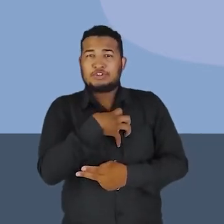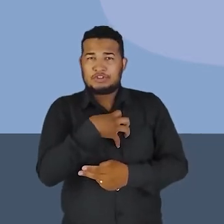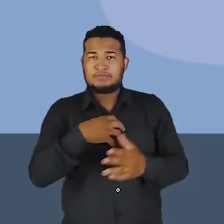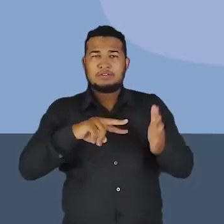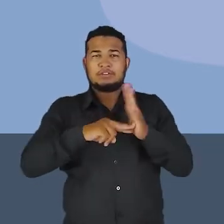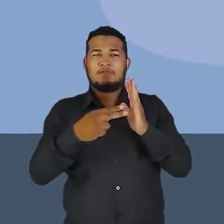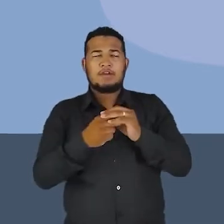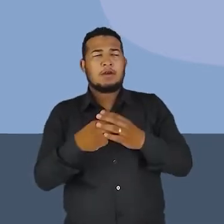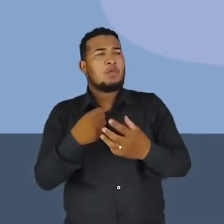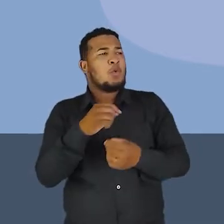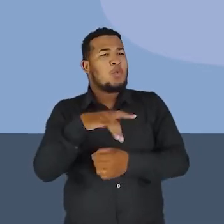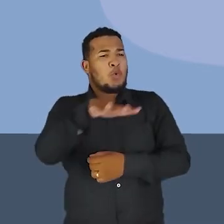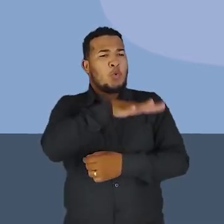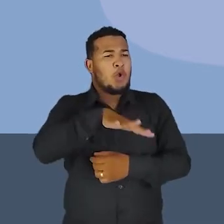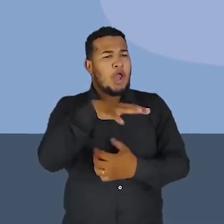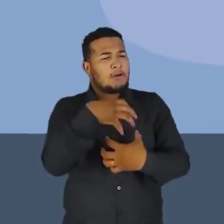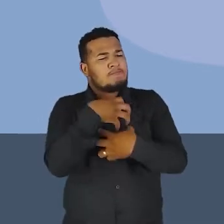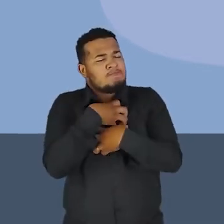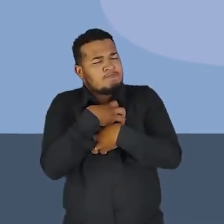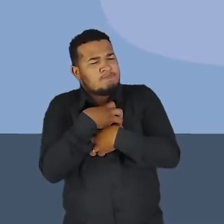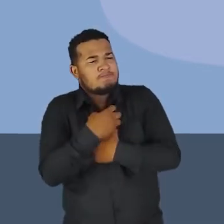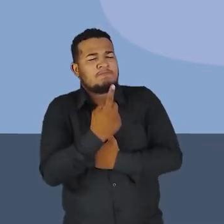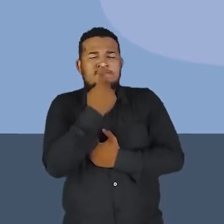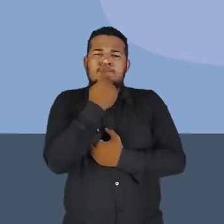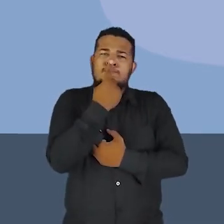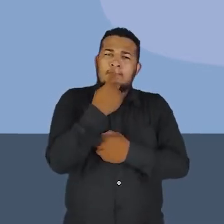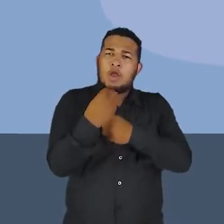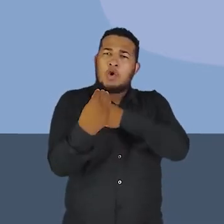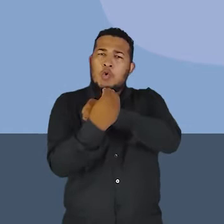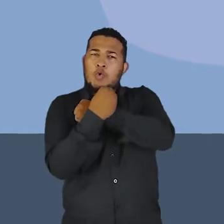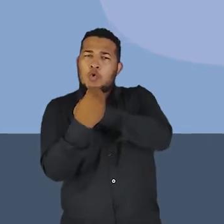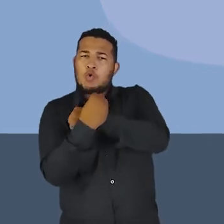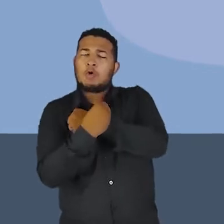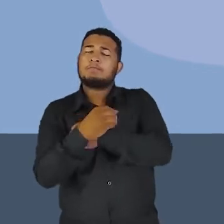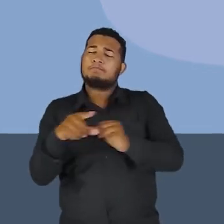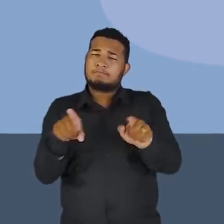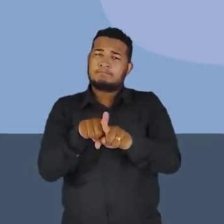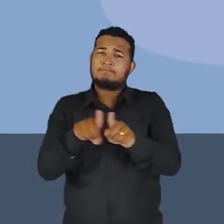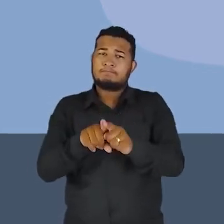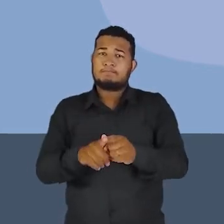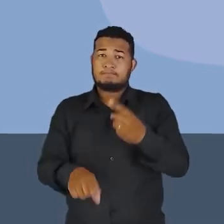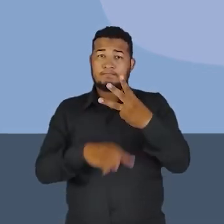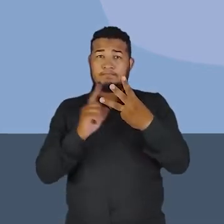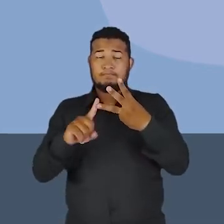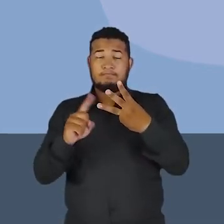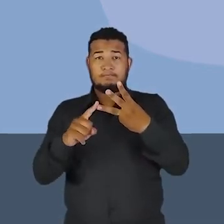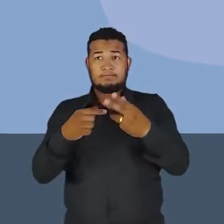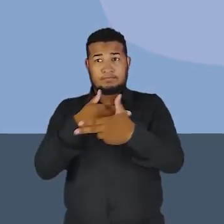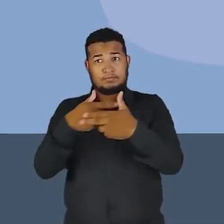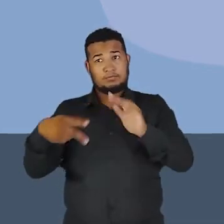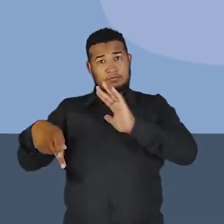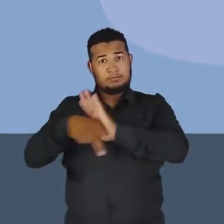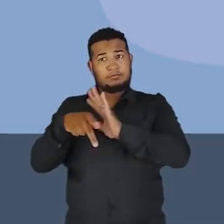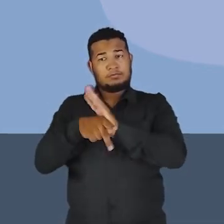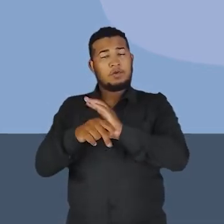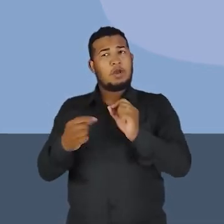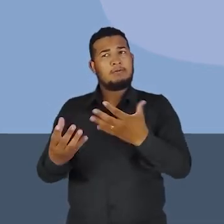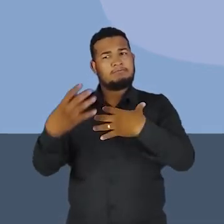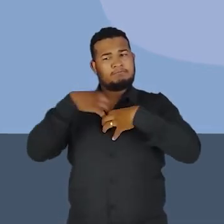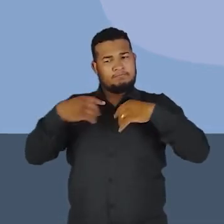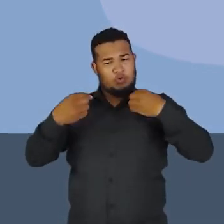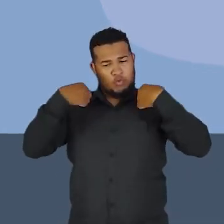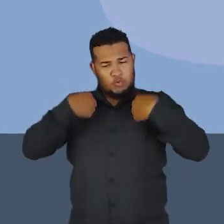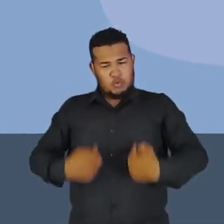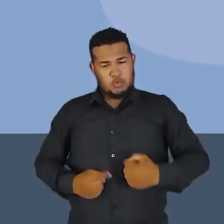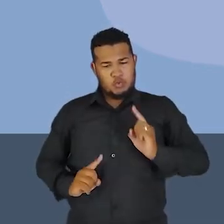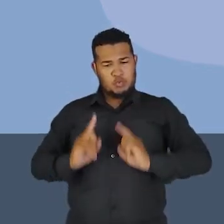sentir parte e amorosamente cuidado por alguém, as necessidades biológicas, que vão manter o seu